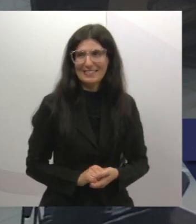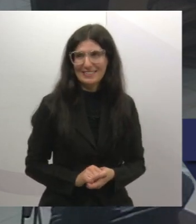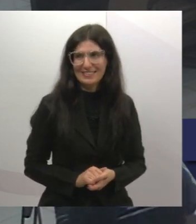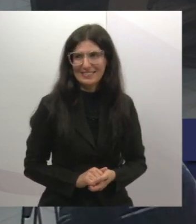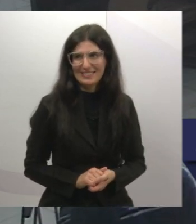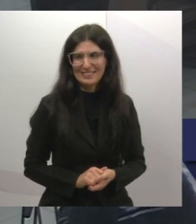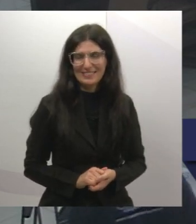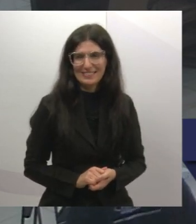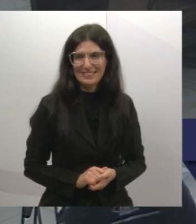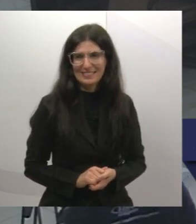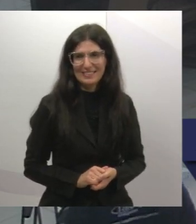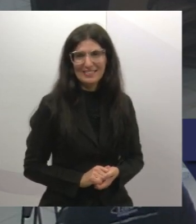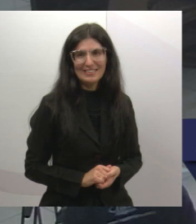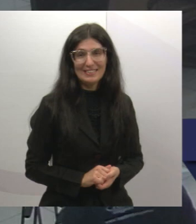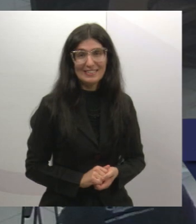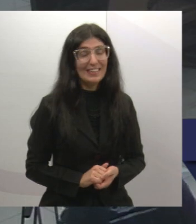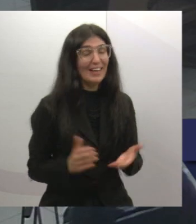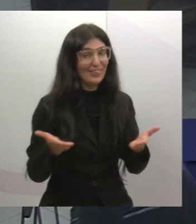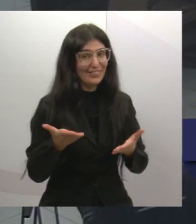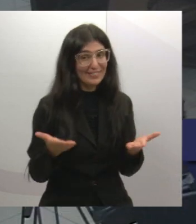Boa tarde. Agora sim.